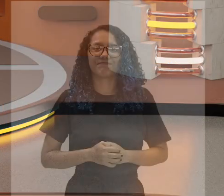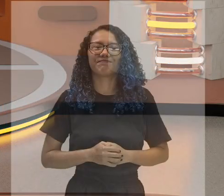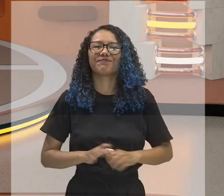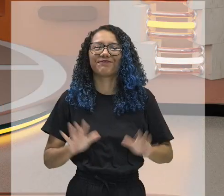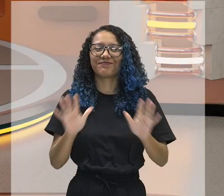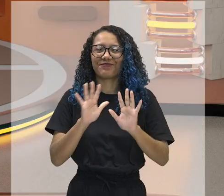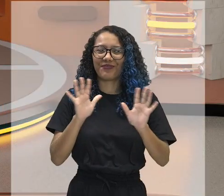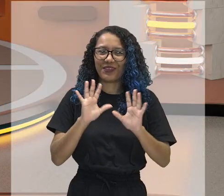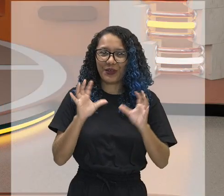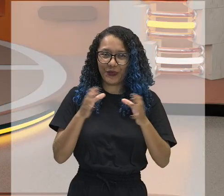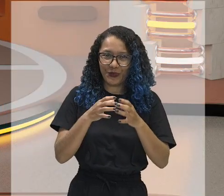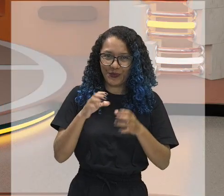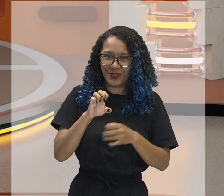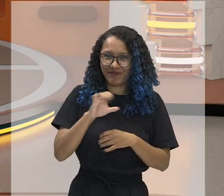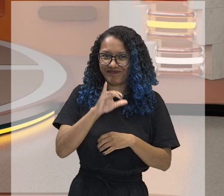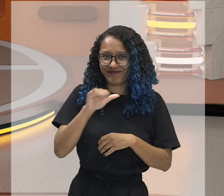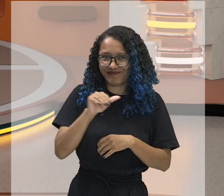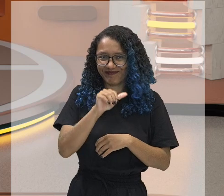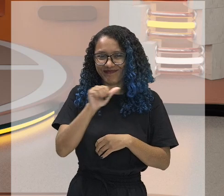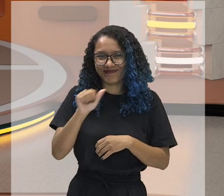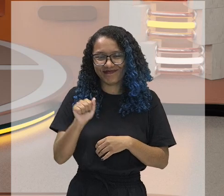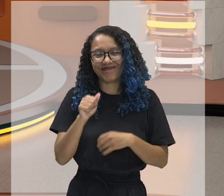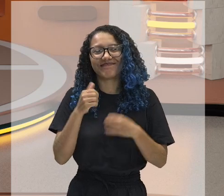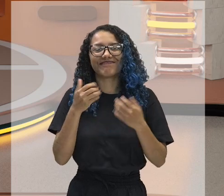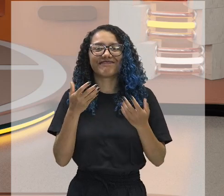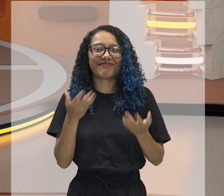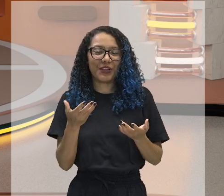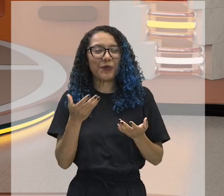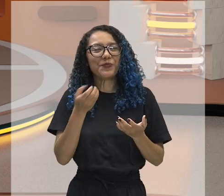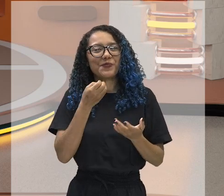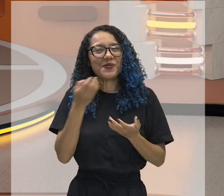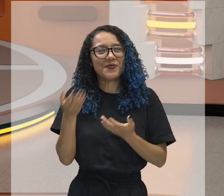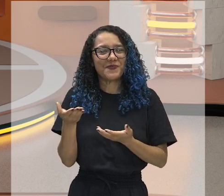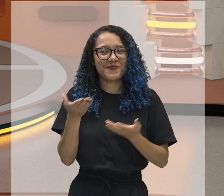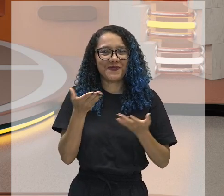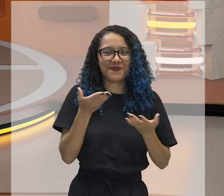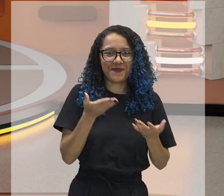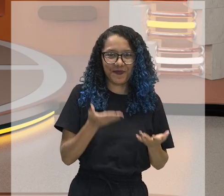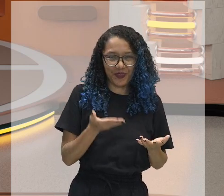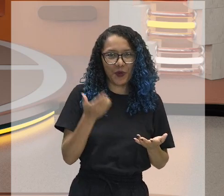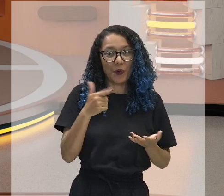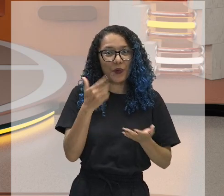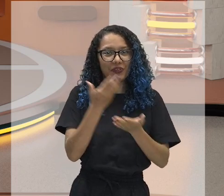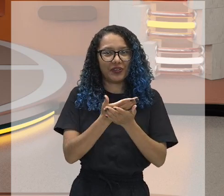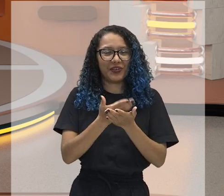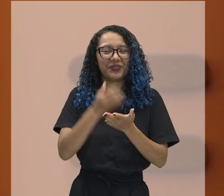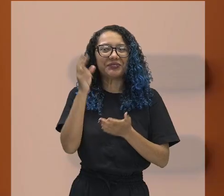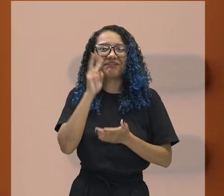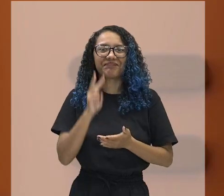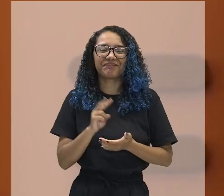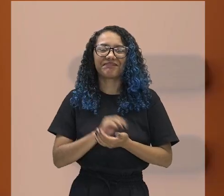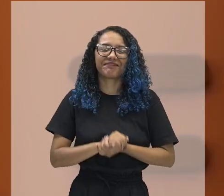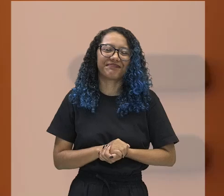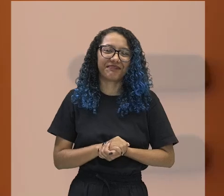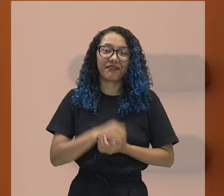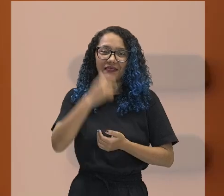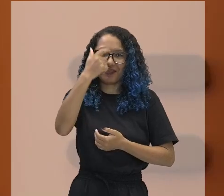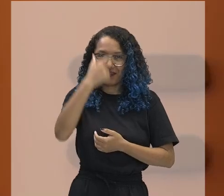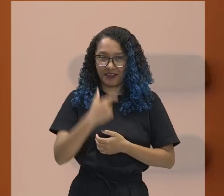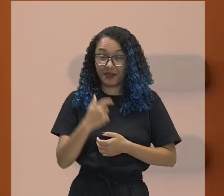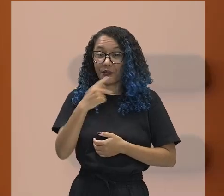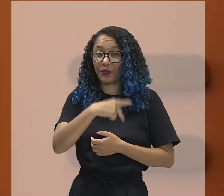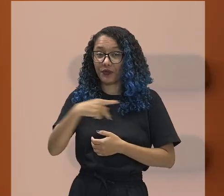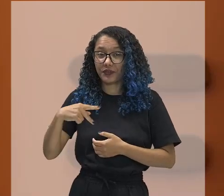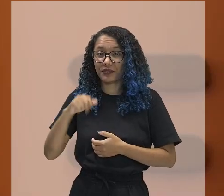Turminha boa da nossa educação de jovens e adultos, primeira fase, sejam bem-vindos a mais uma aula de História. Eu sou o